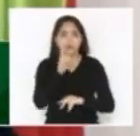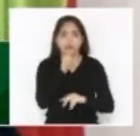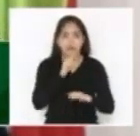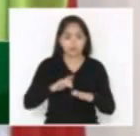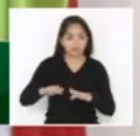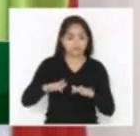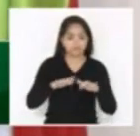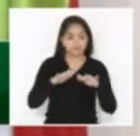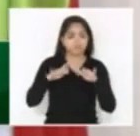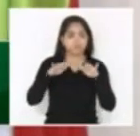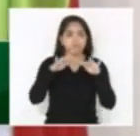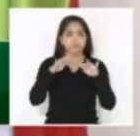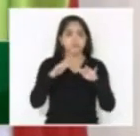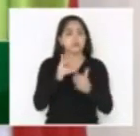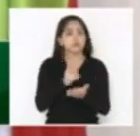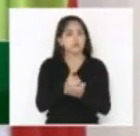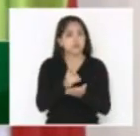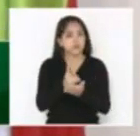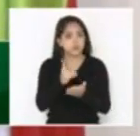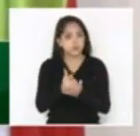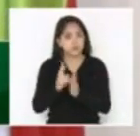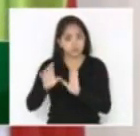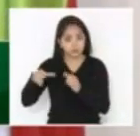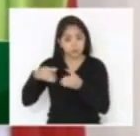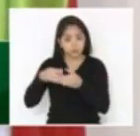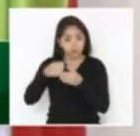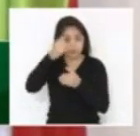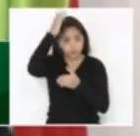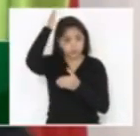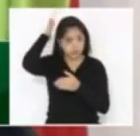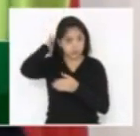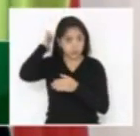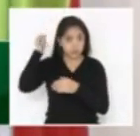como sempre, o Corpo de Bombeiros de Santa Catarina